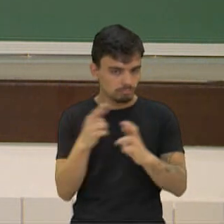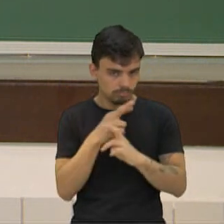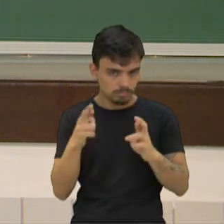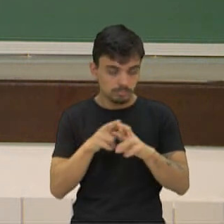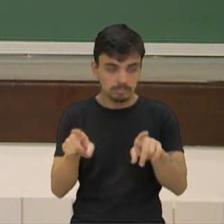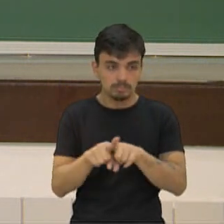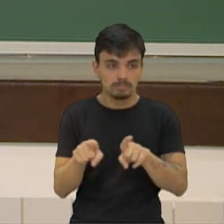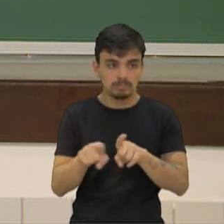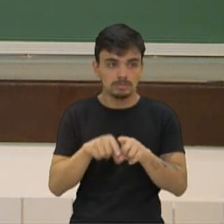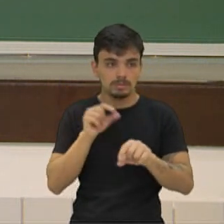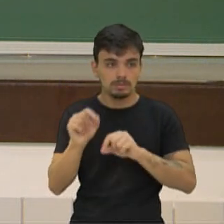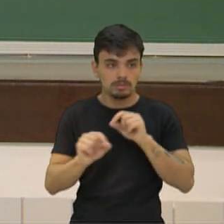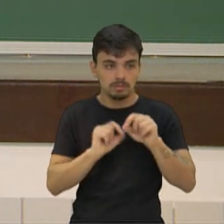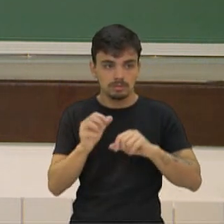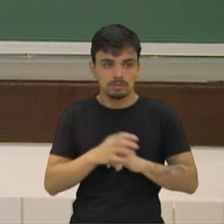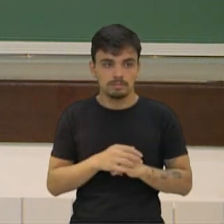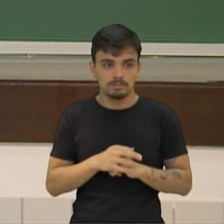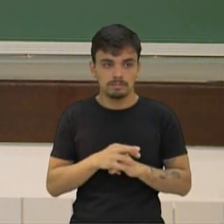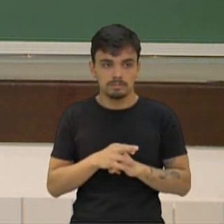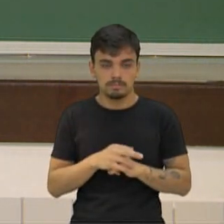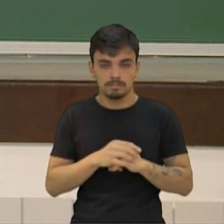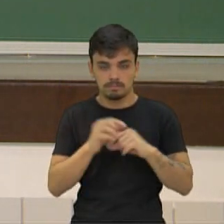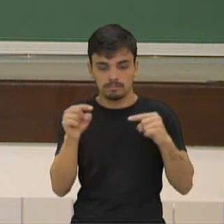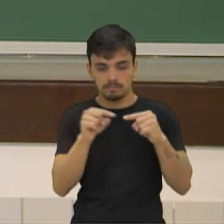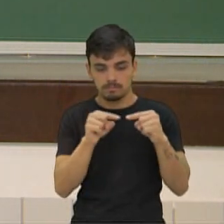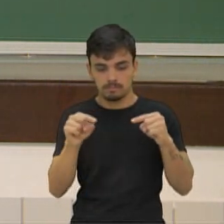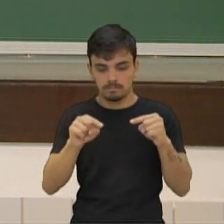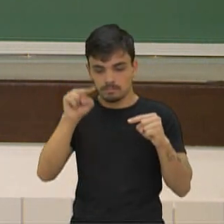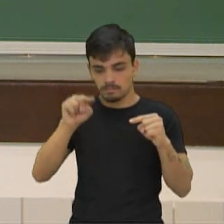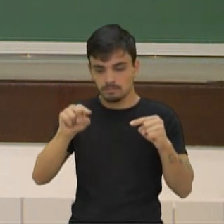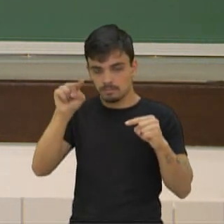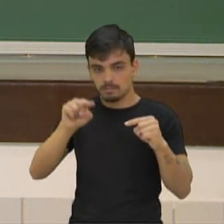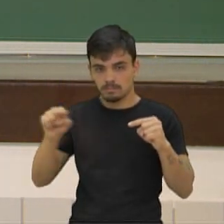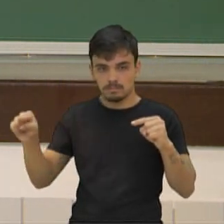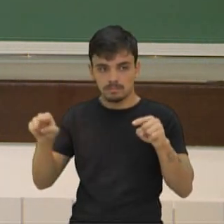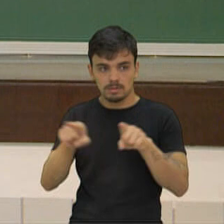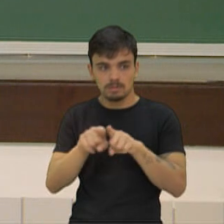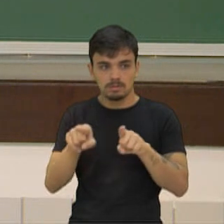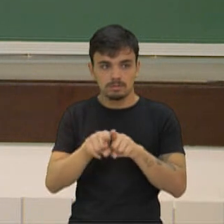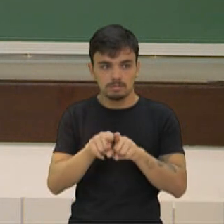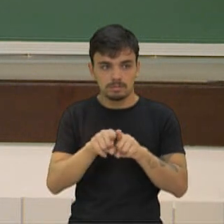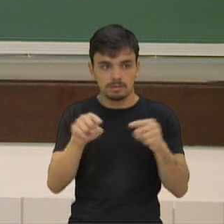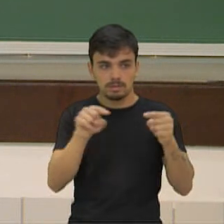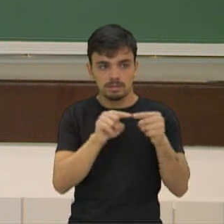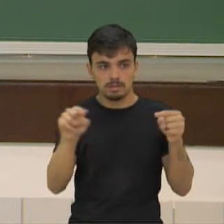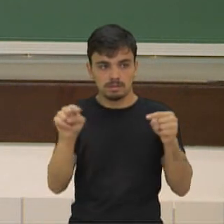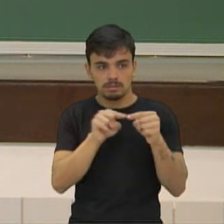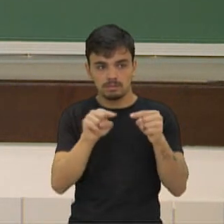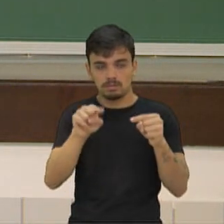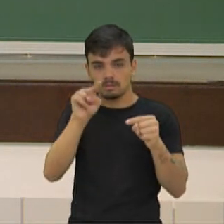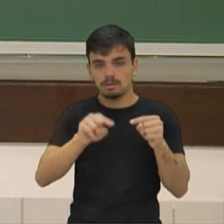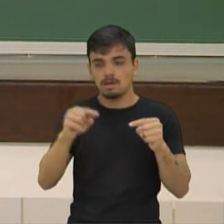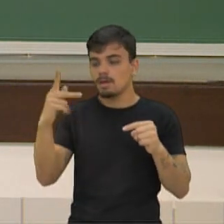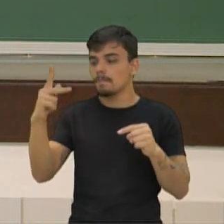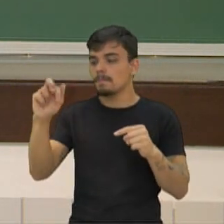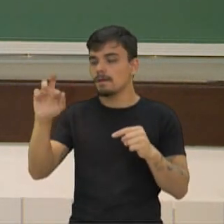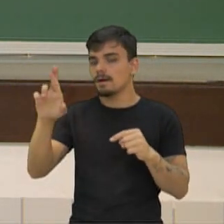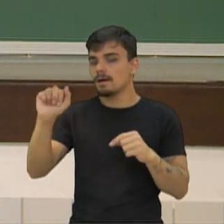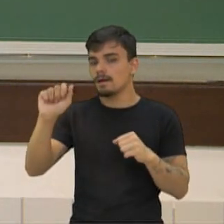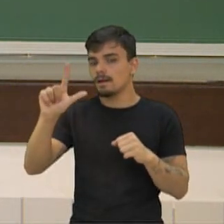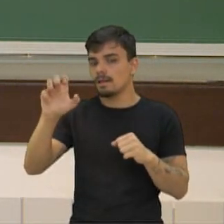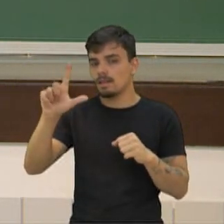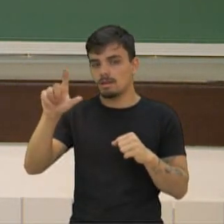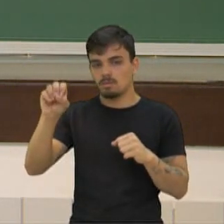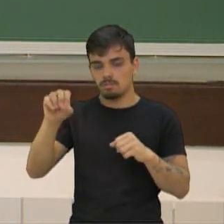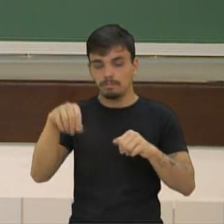resistores em série e associação de resistores em paralelo. Vamos ver, a novidade hoje vai ser o paralelo. Então